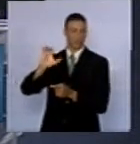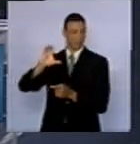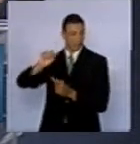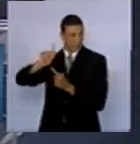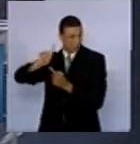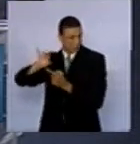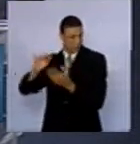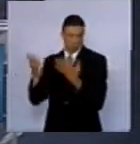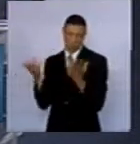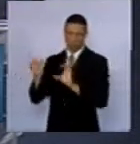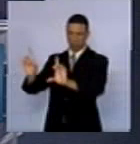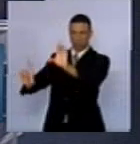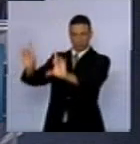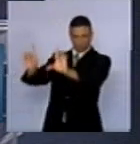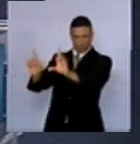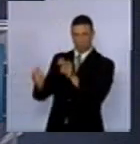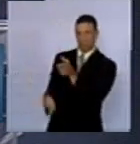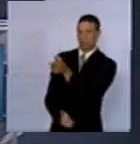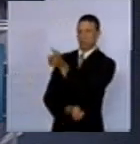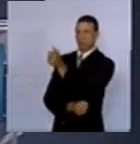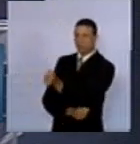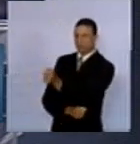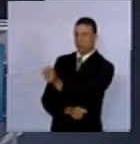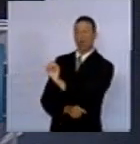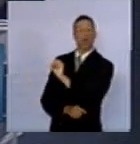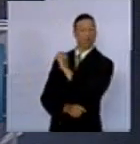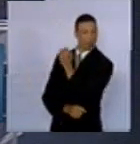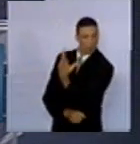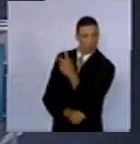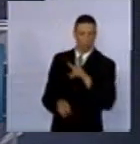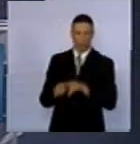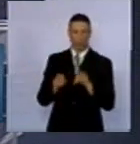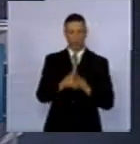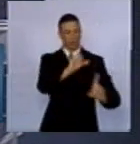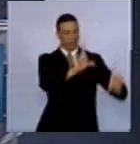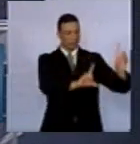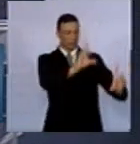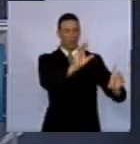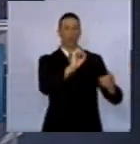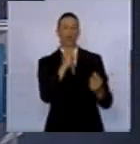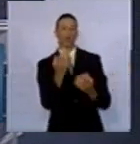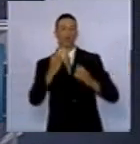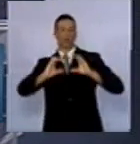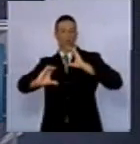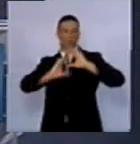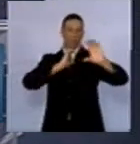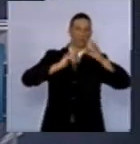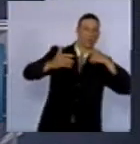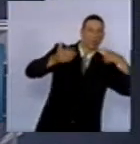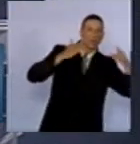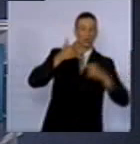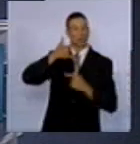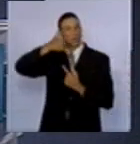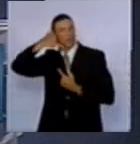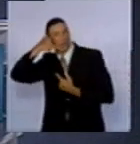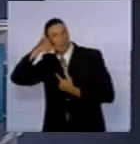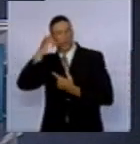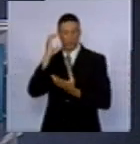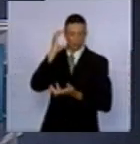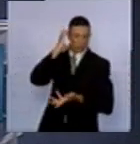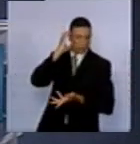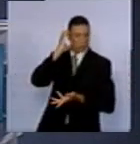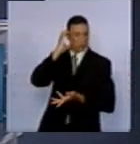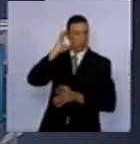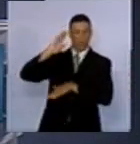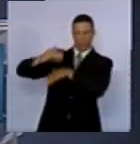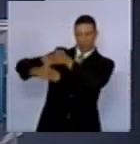a mesma coisa o conteúdo cinematográfico escrito seja pelo rádio pela música e pelo telefone a partir de